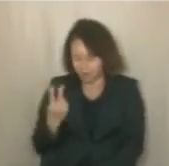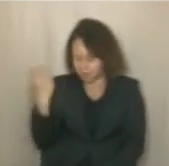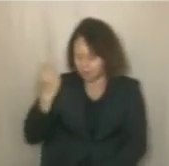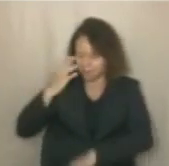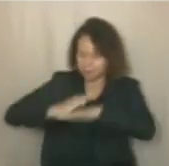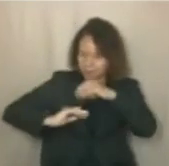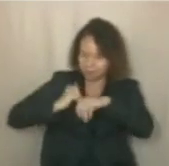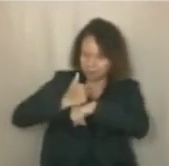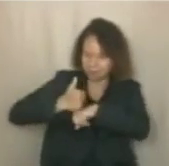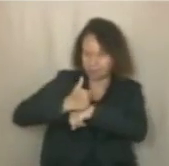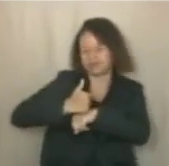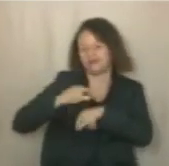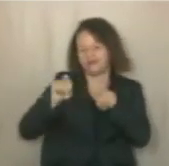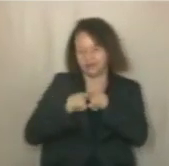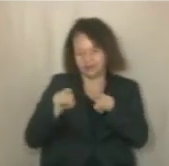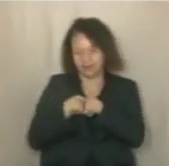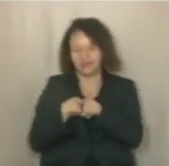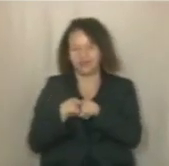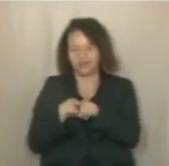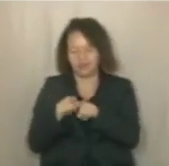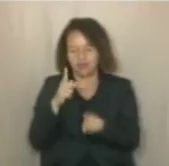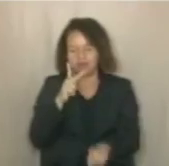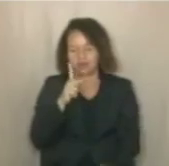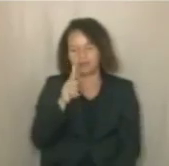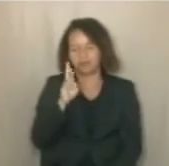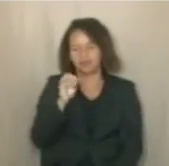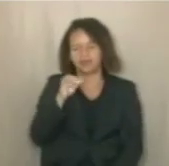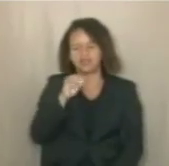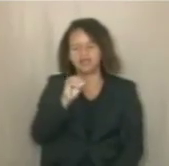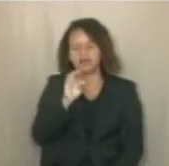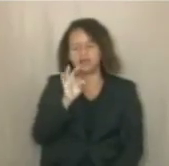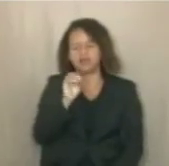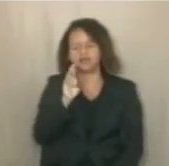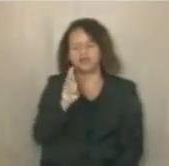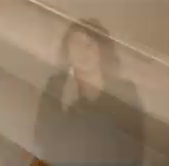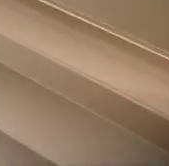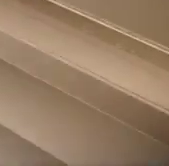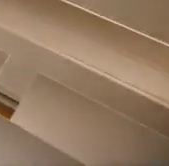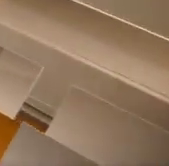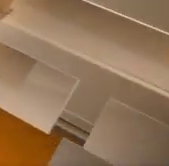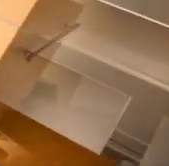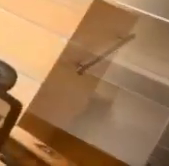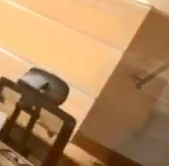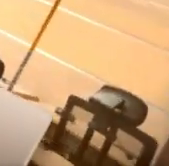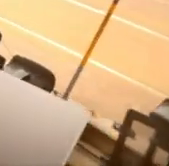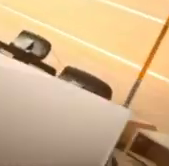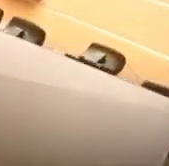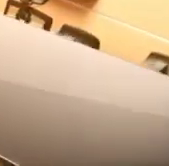regulamentada a profissão dos promotores de vendas no nosso Brasil.